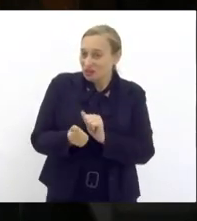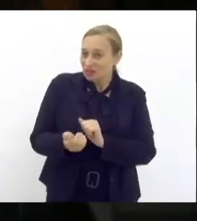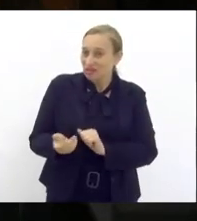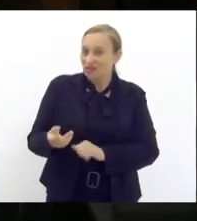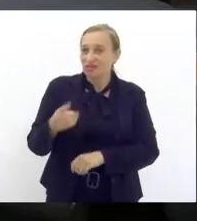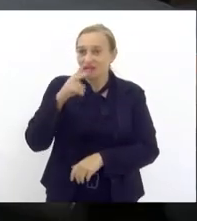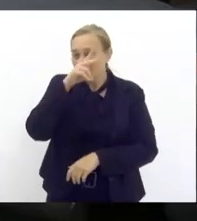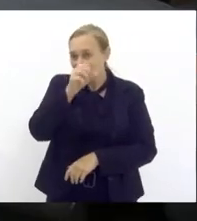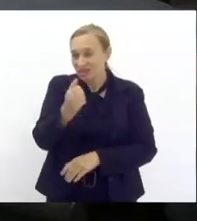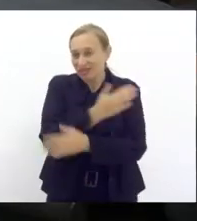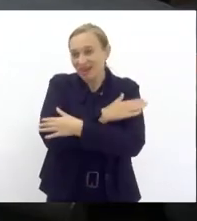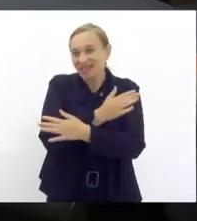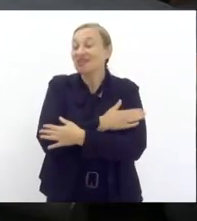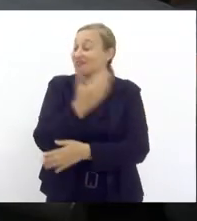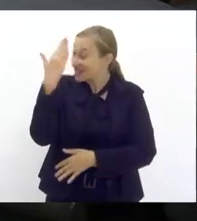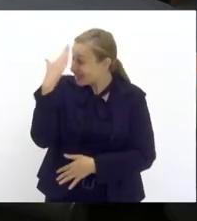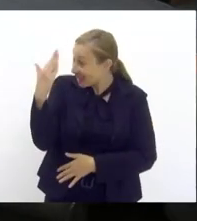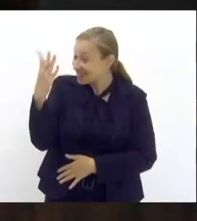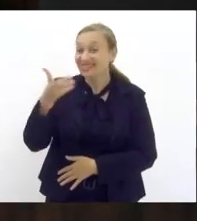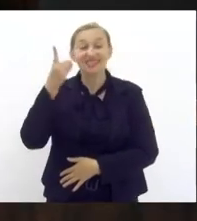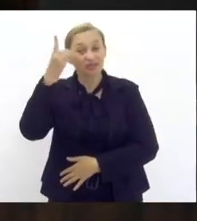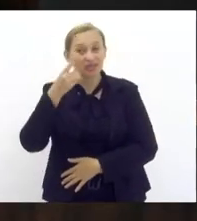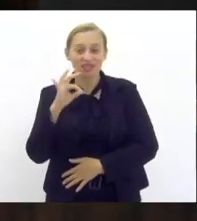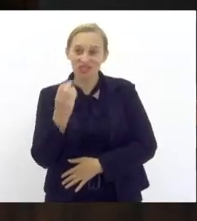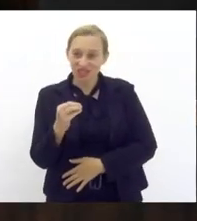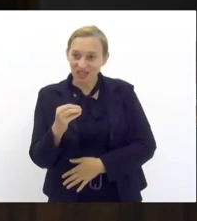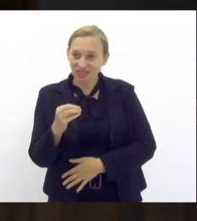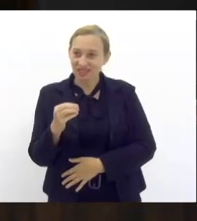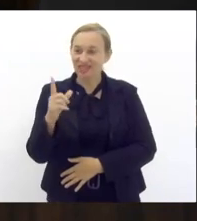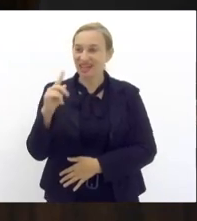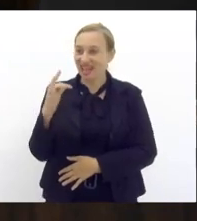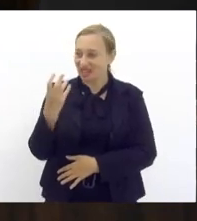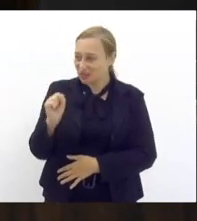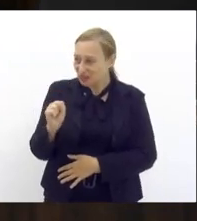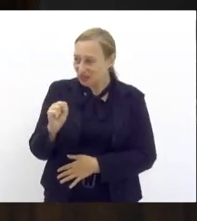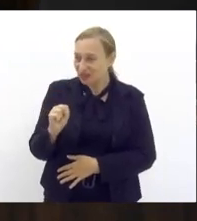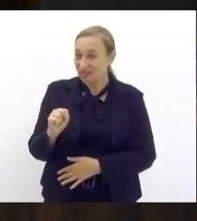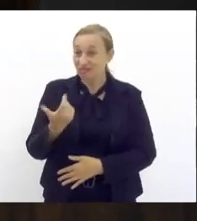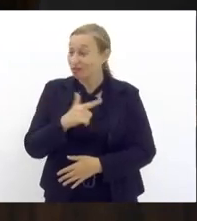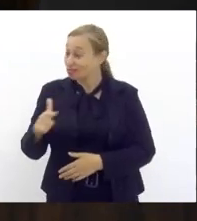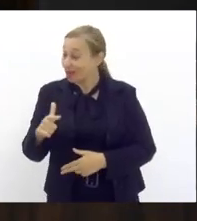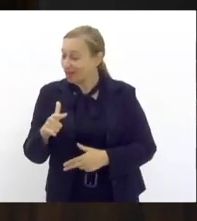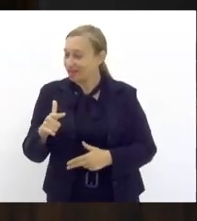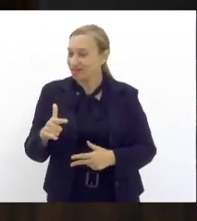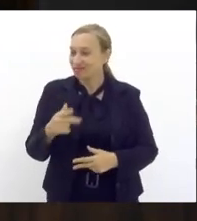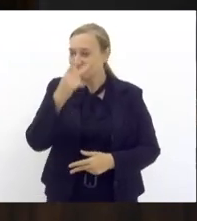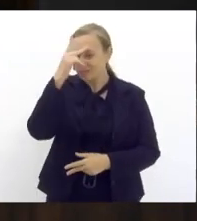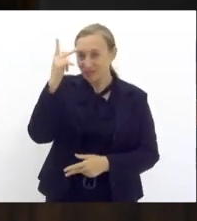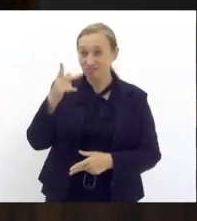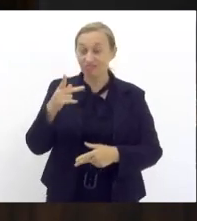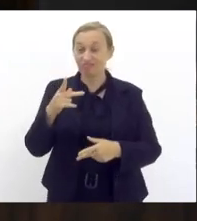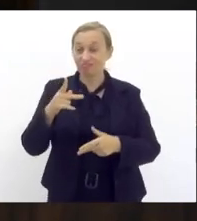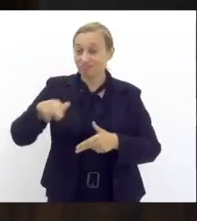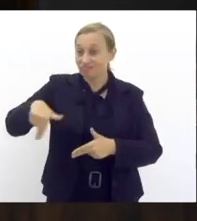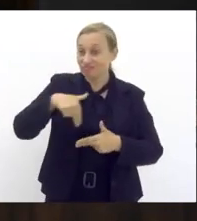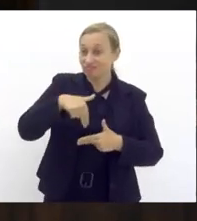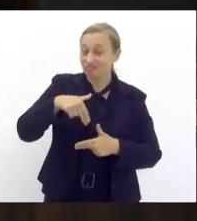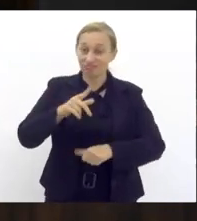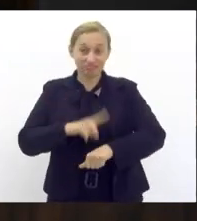abraço. Obrigado, deputado Thiago Gagliasso. Não havendo mais nenhum orador